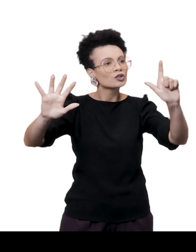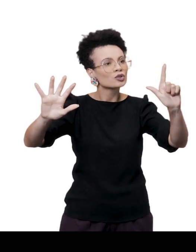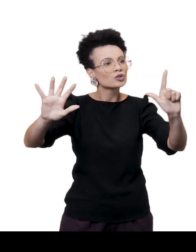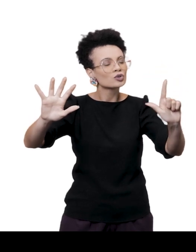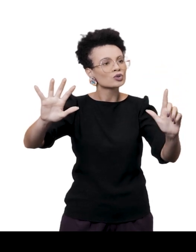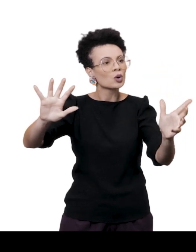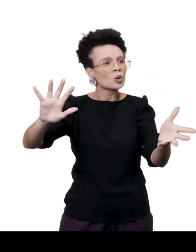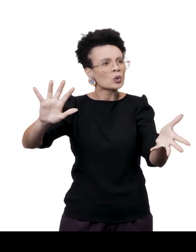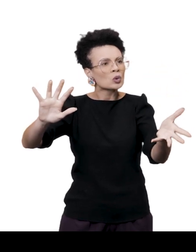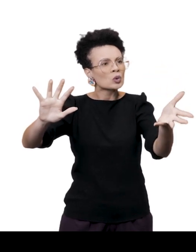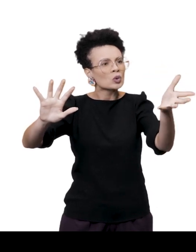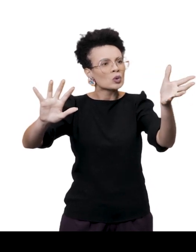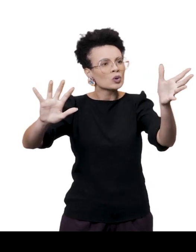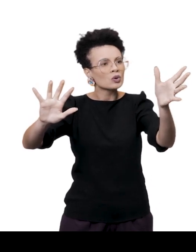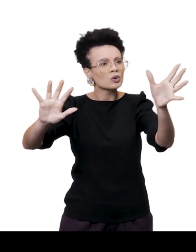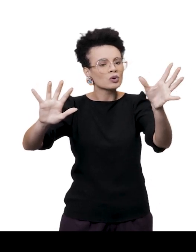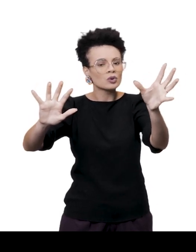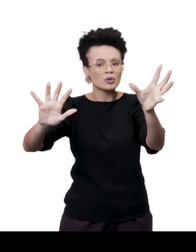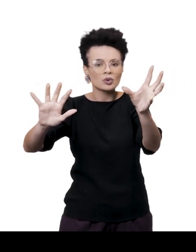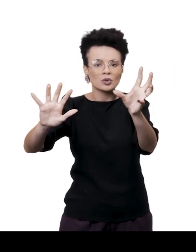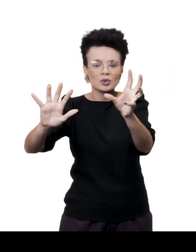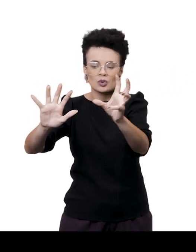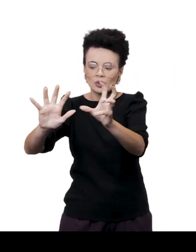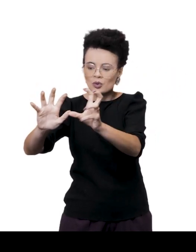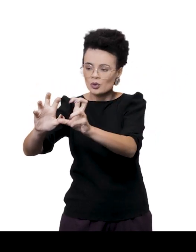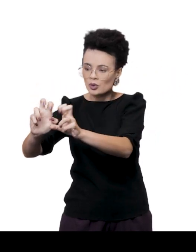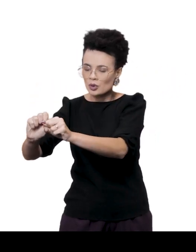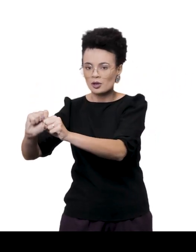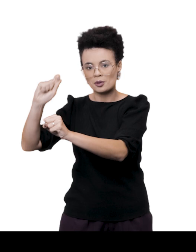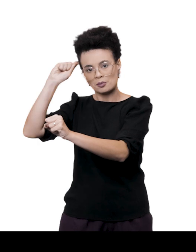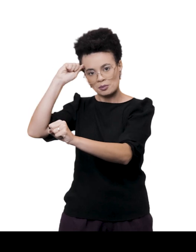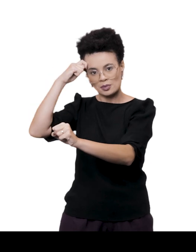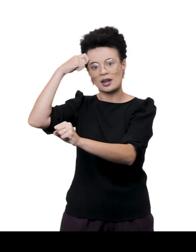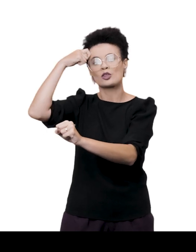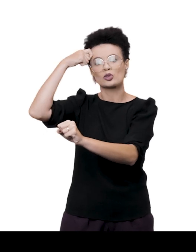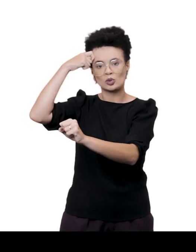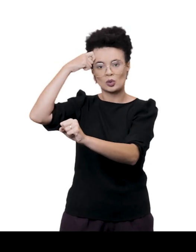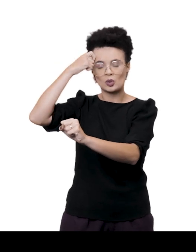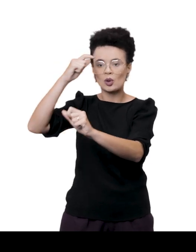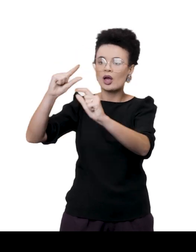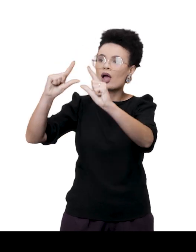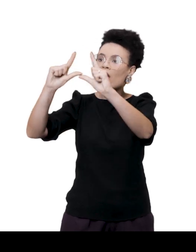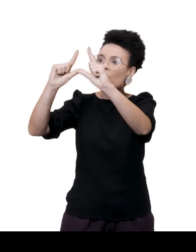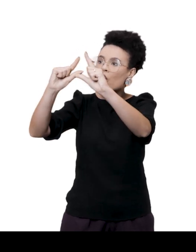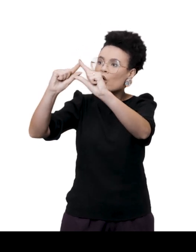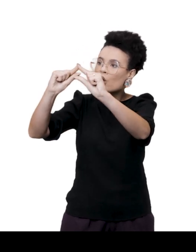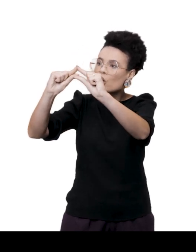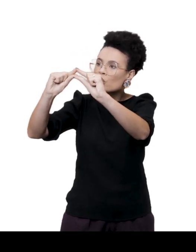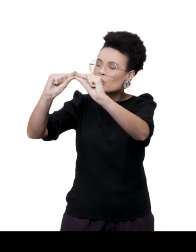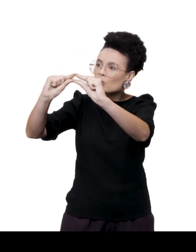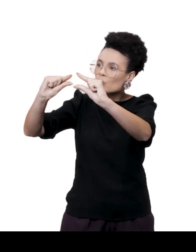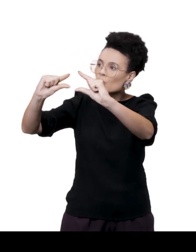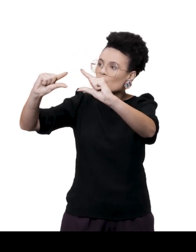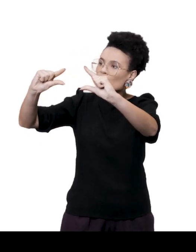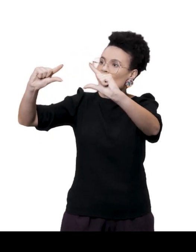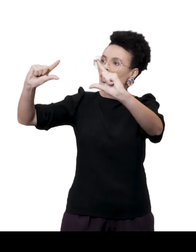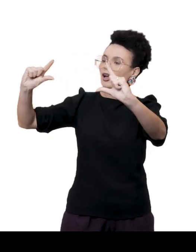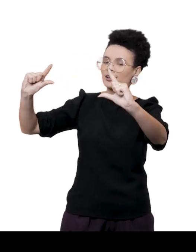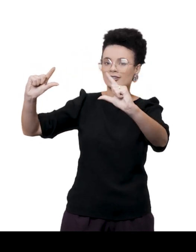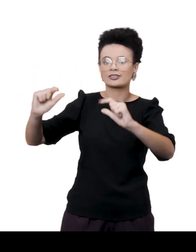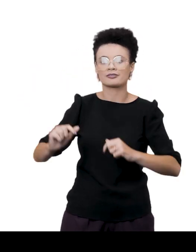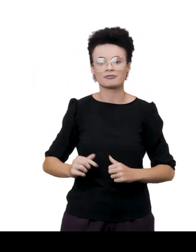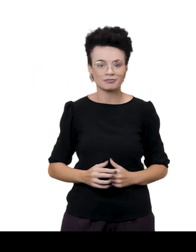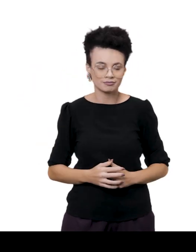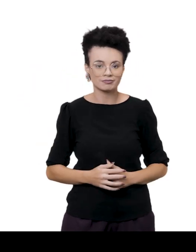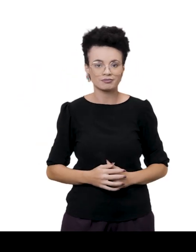suaves entre azul, fluorescente, escuro e preto, pontuado por uma lua crescente. O mar